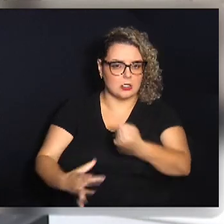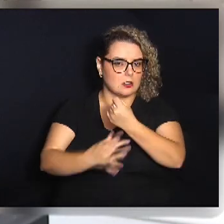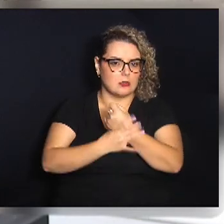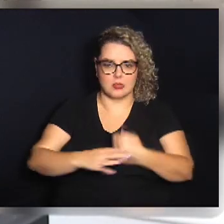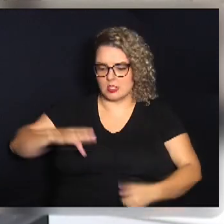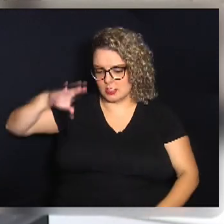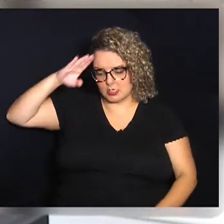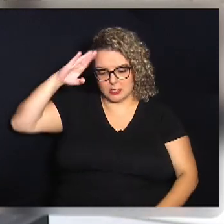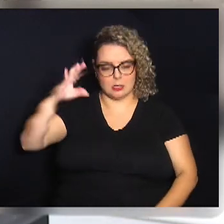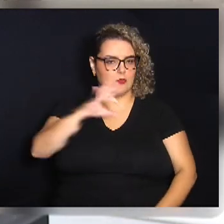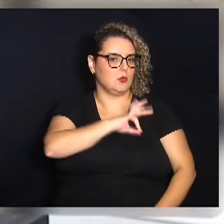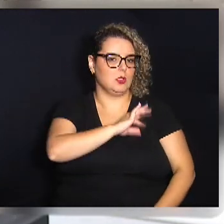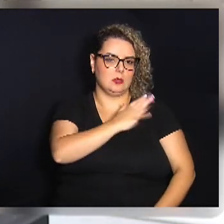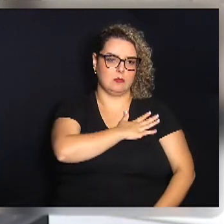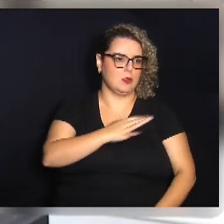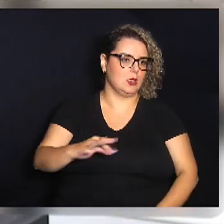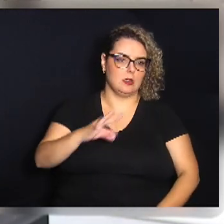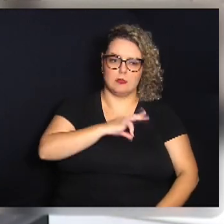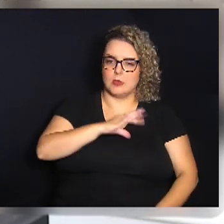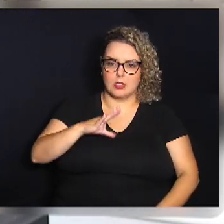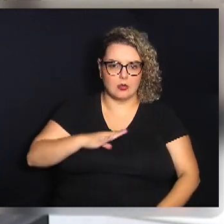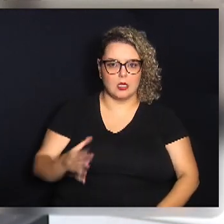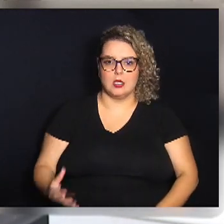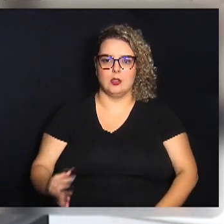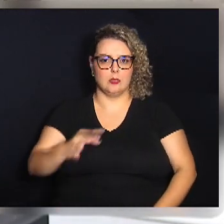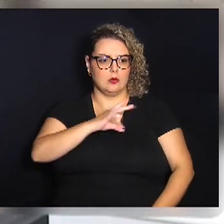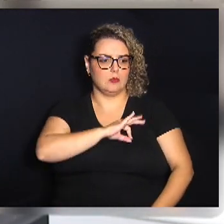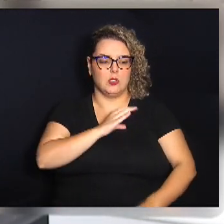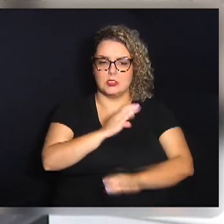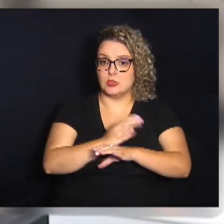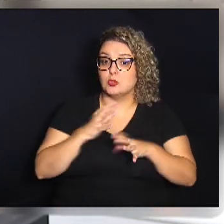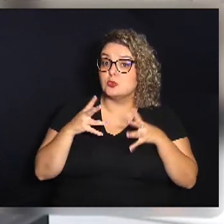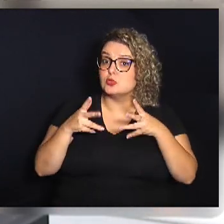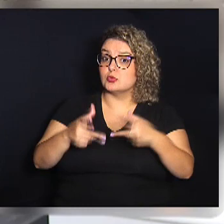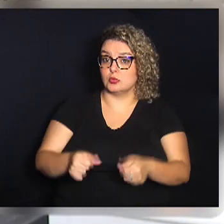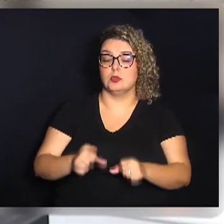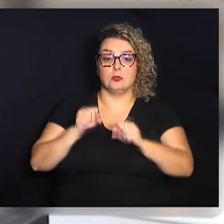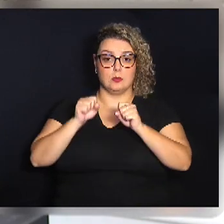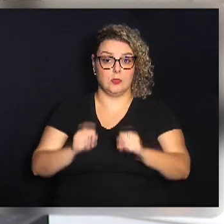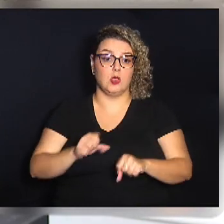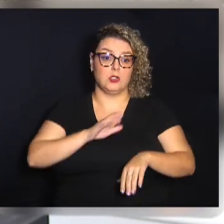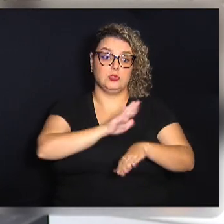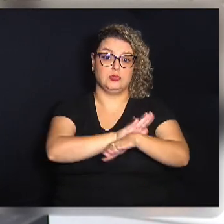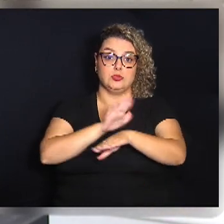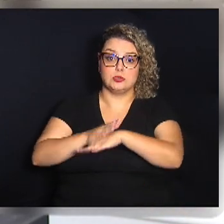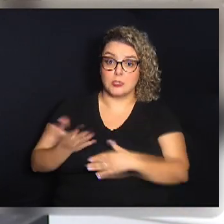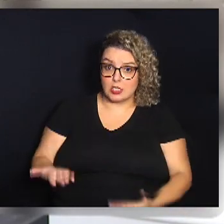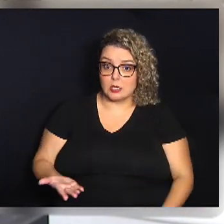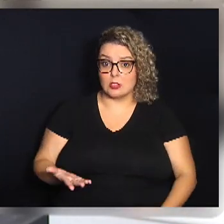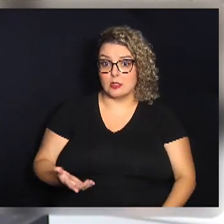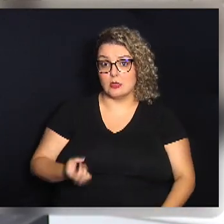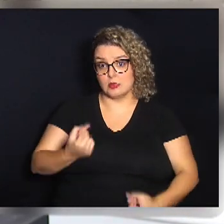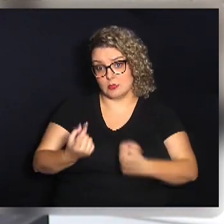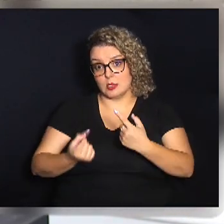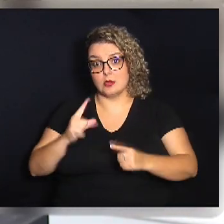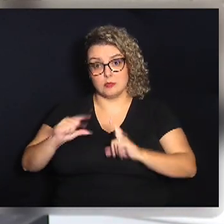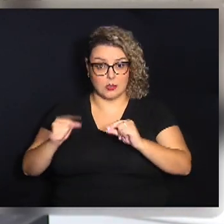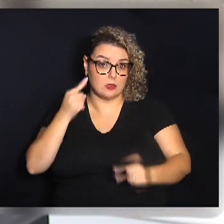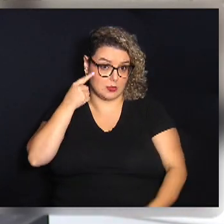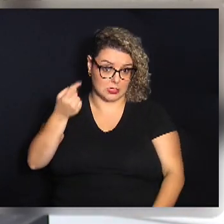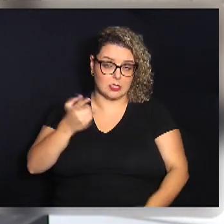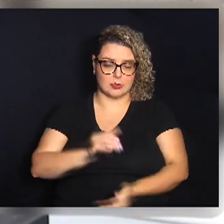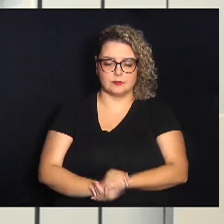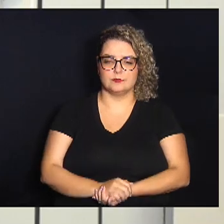Exército, a Polícia Militar, a Guarda, a Polícia Civil, todos enfim, podem colaborar, como saíram daqui algumas ideias.